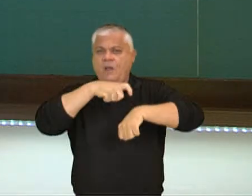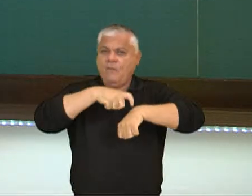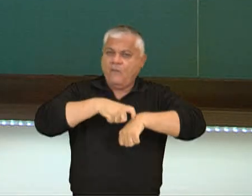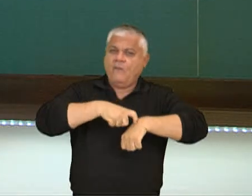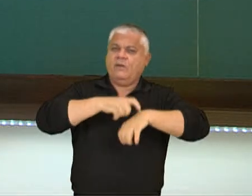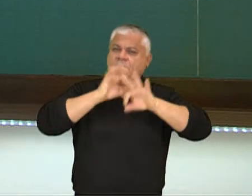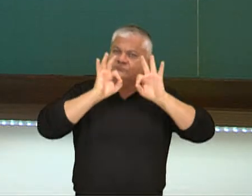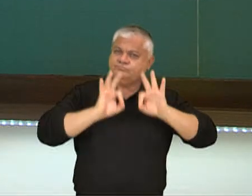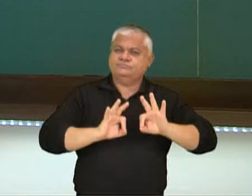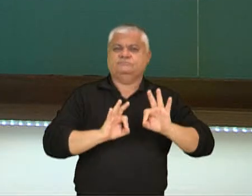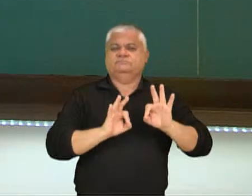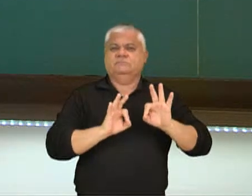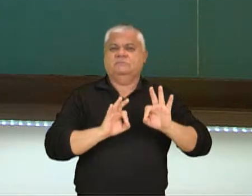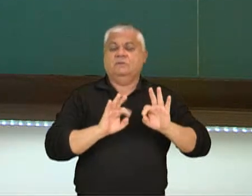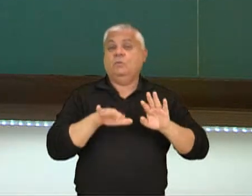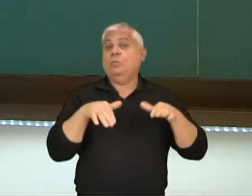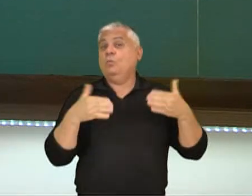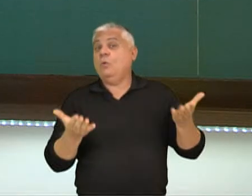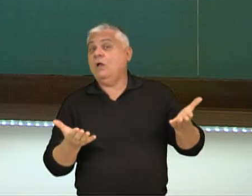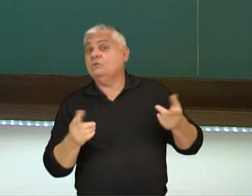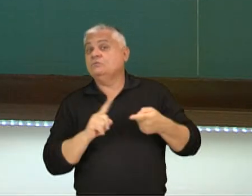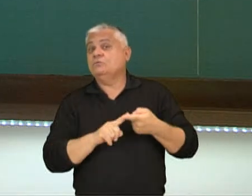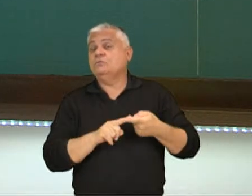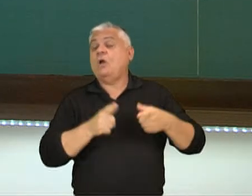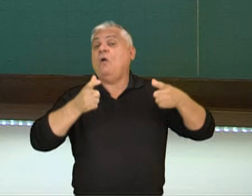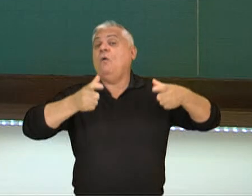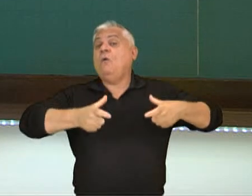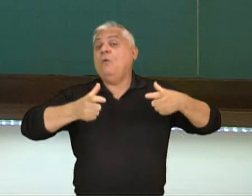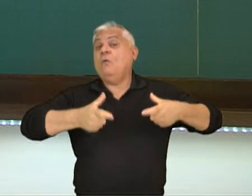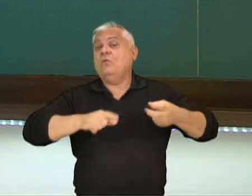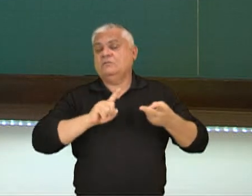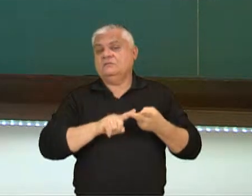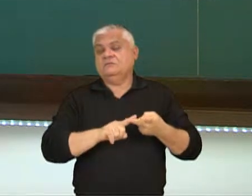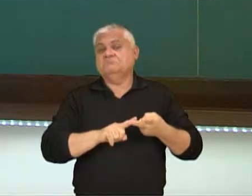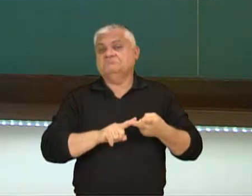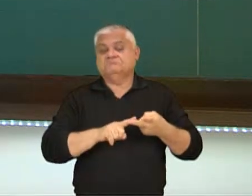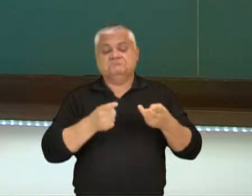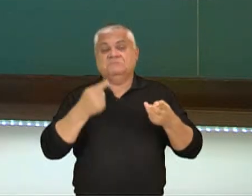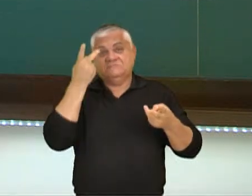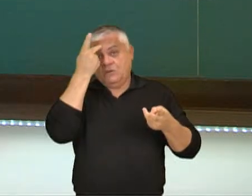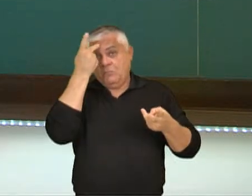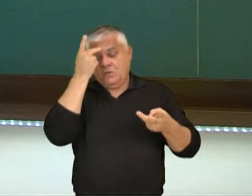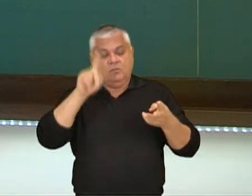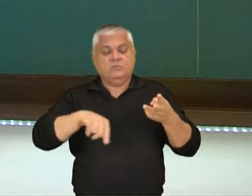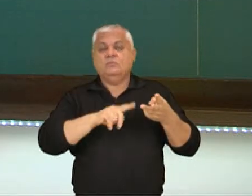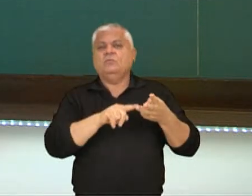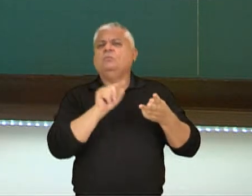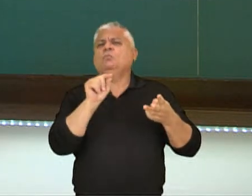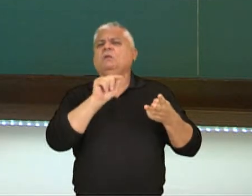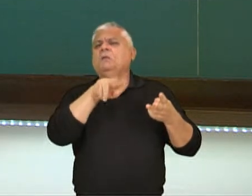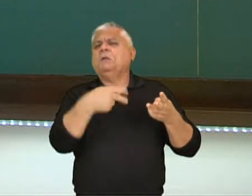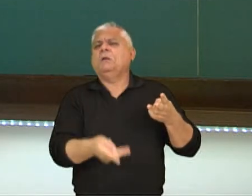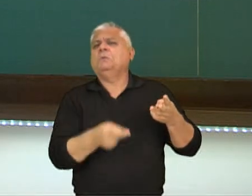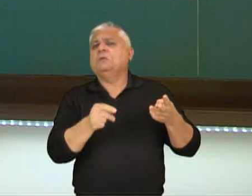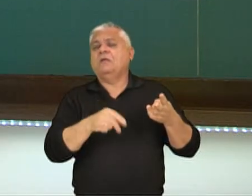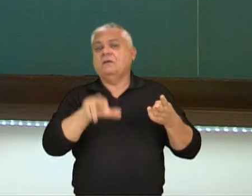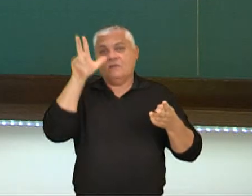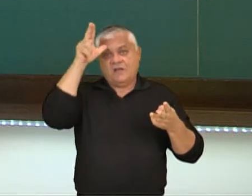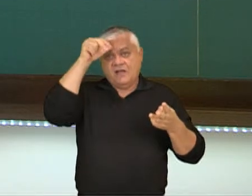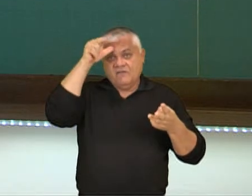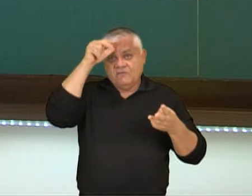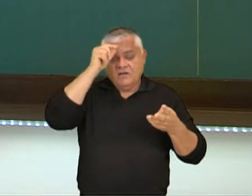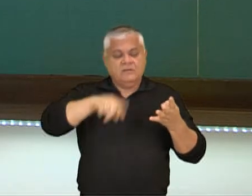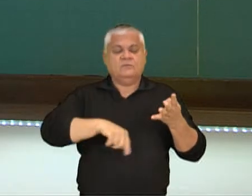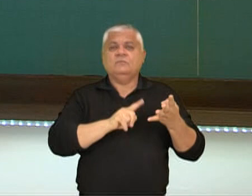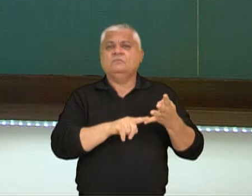tenho quando. O local, presente prudente, né? O que o cavalo caiu